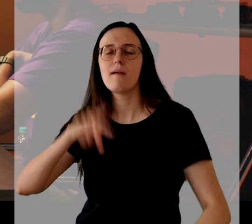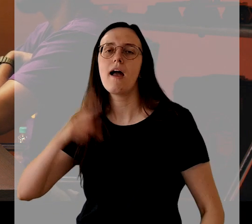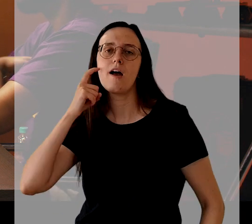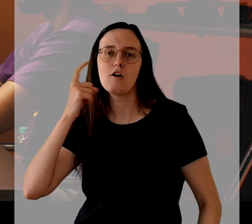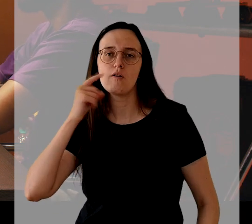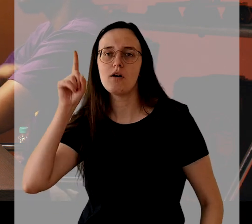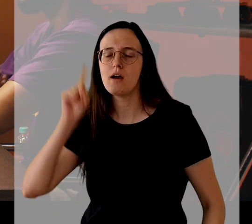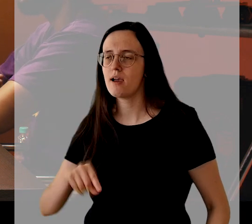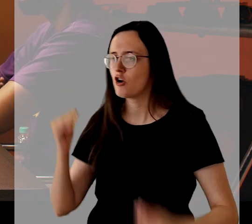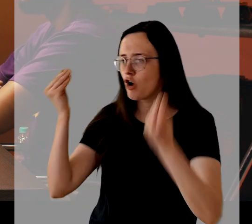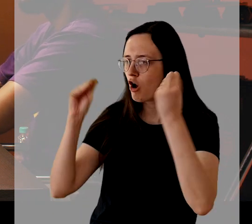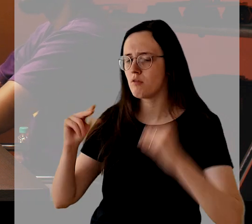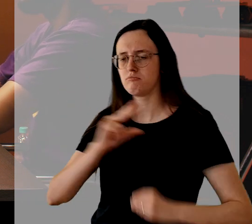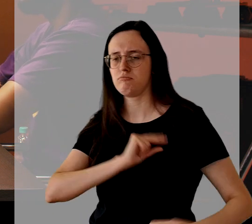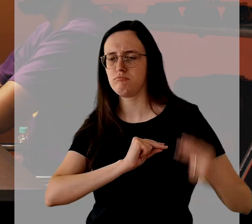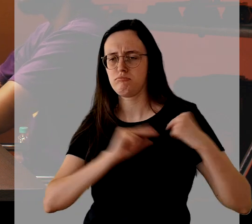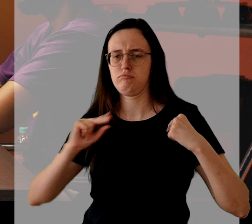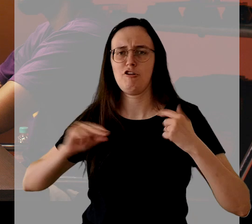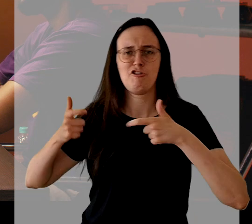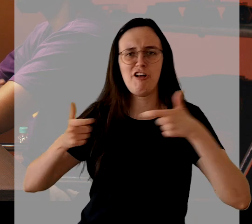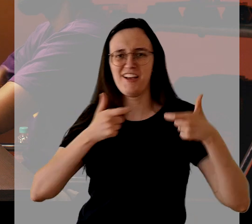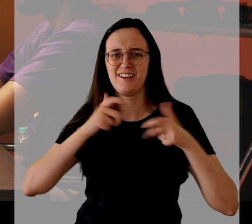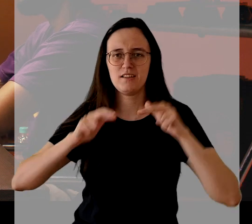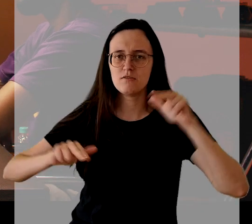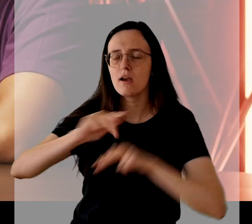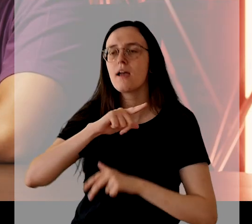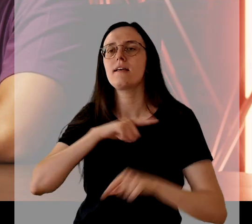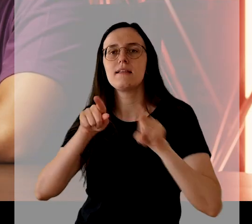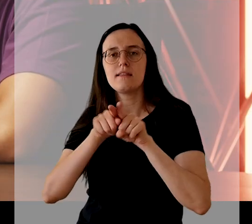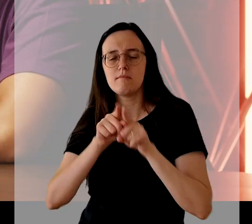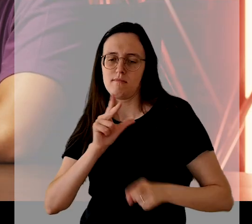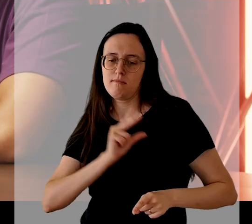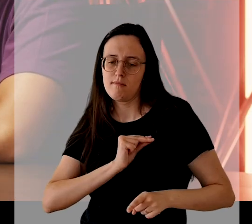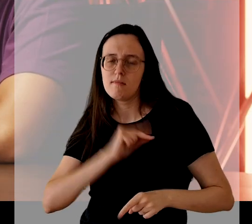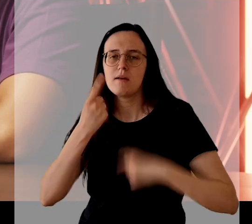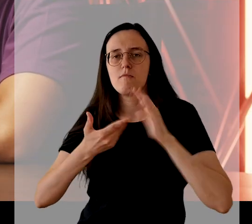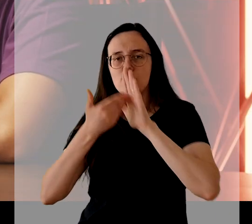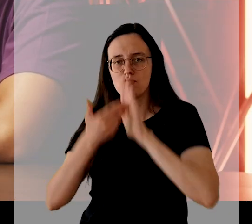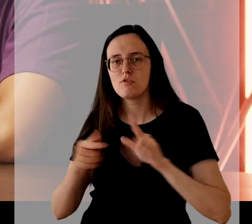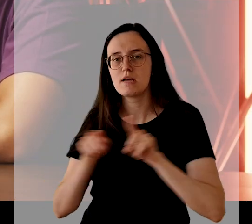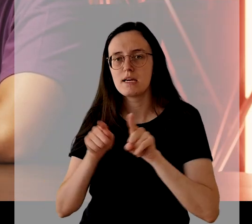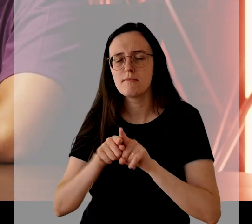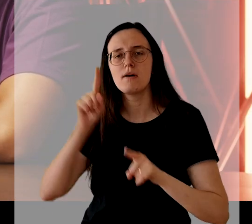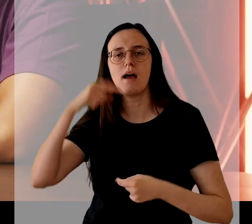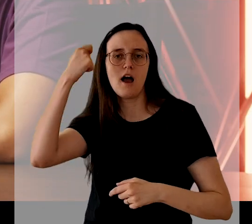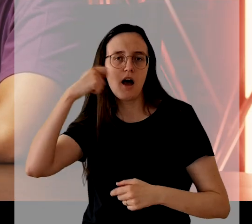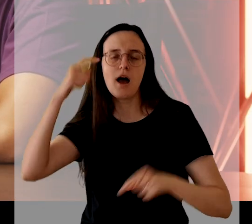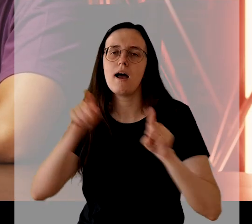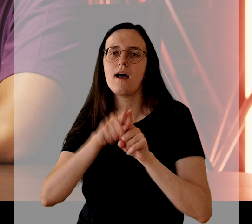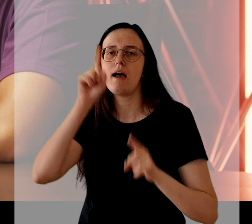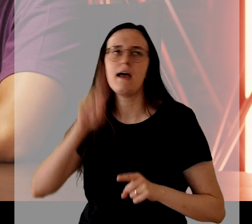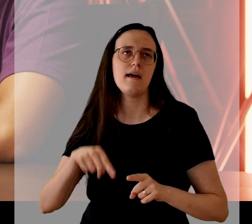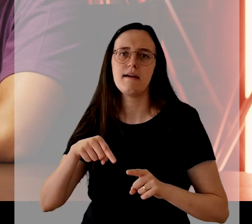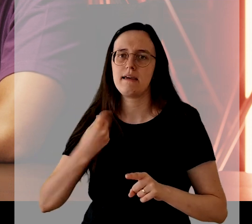do assistente de som, que é a instalação e desprodução de microfones de lapela, sejam em